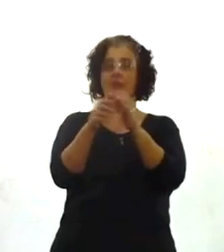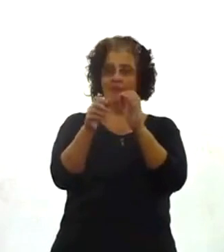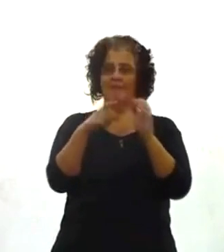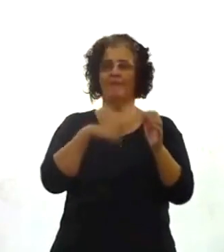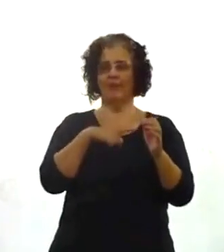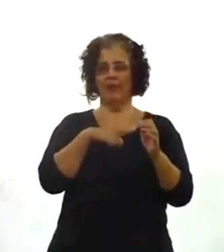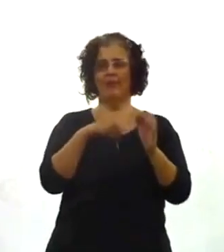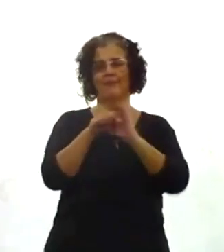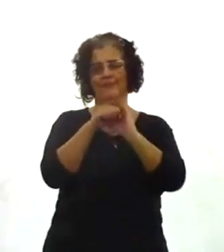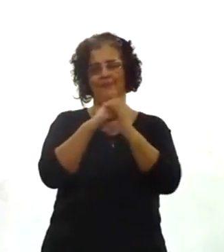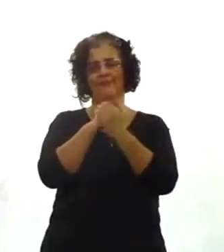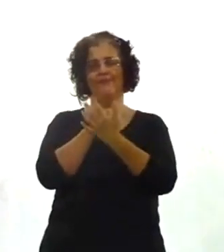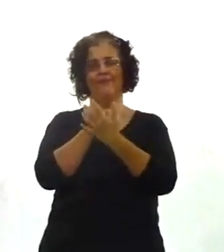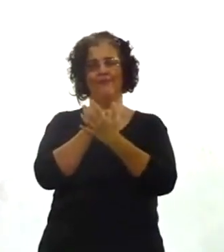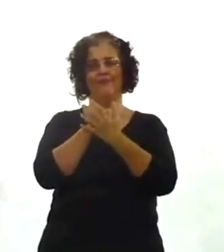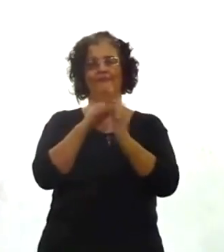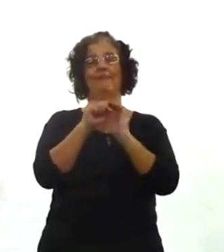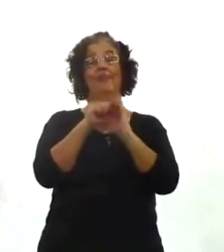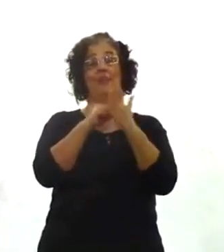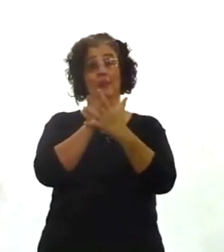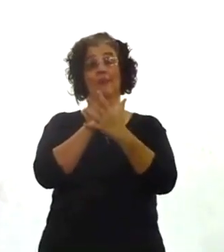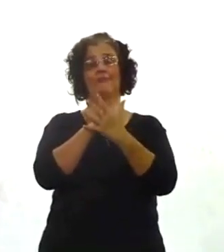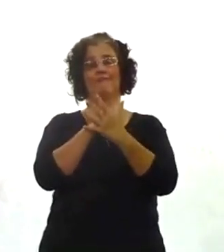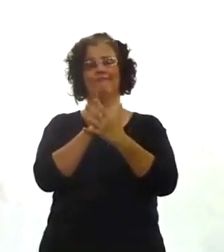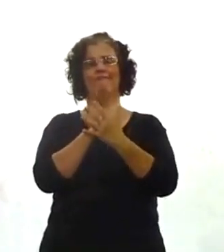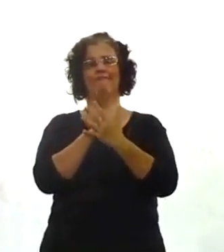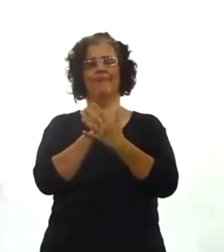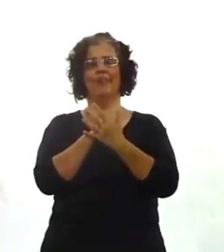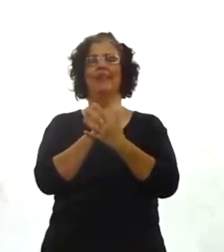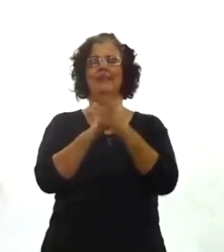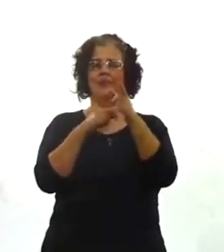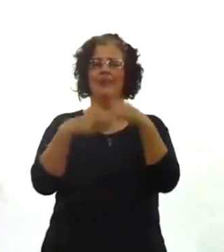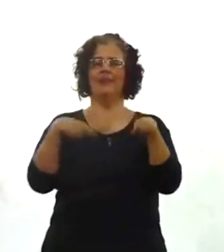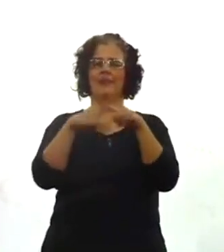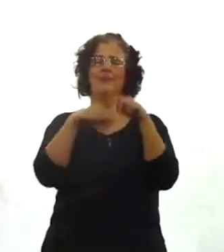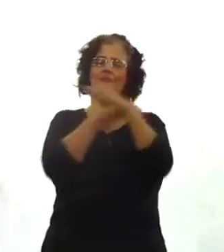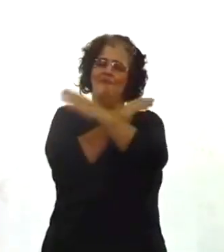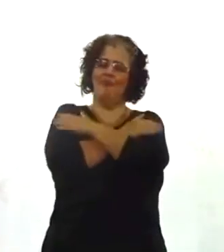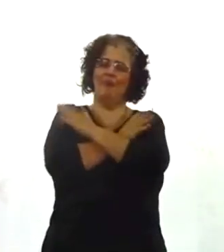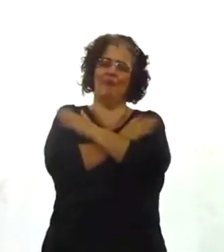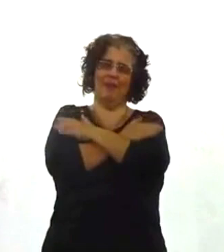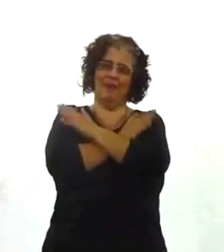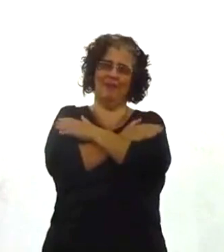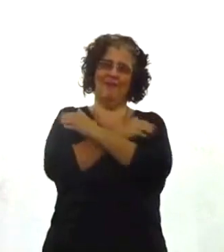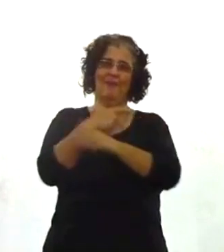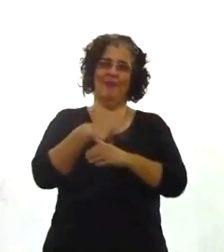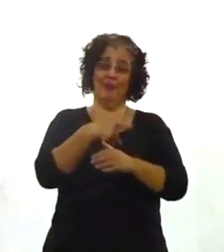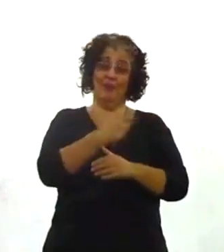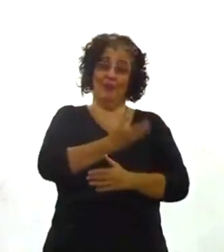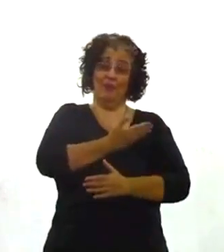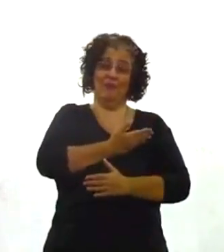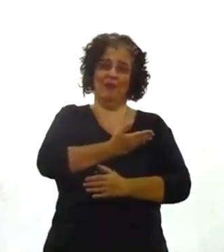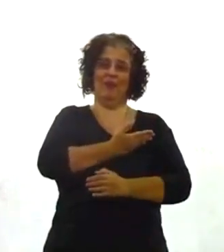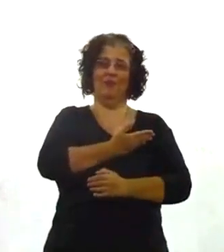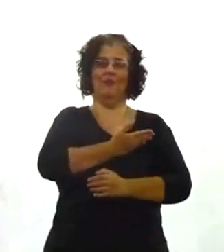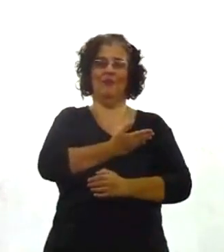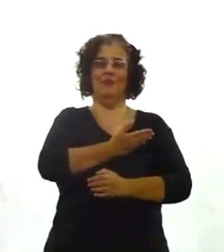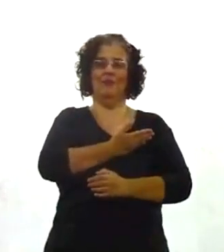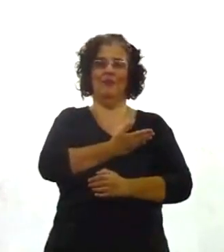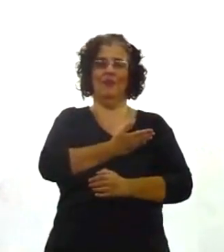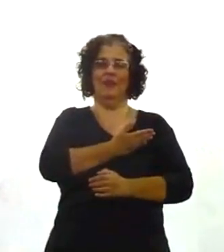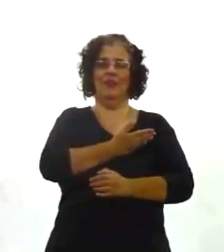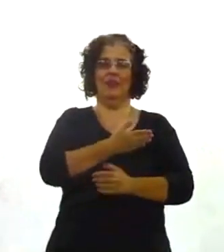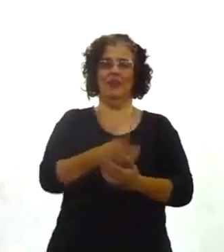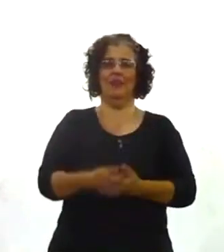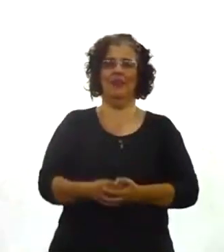repercutido no ministério do apóstolo Paulo pelo mundo conhecido de então. Todo mundo dizia, e Paulo, e Paulo, e Paulo, e